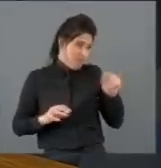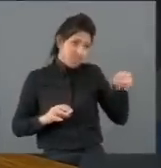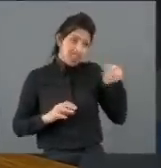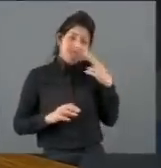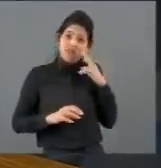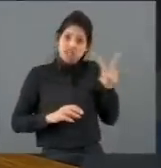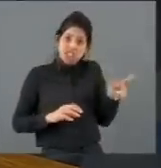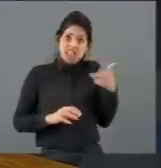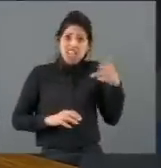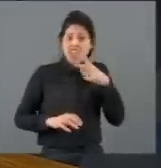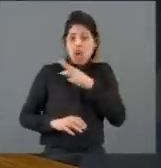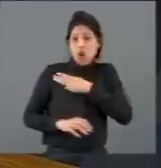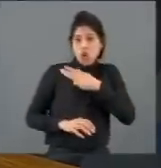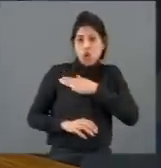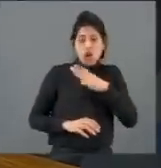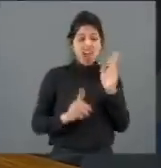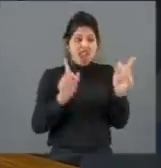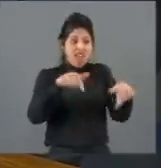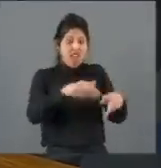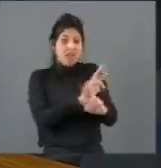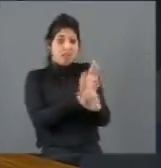fala do Lula de democracia relativa.